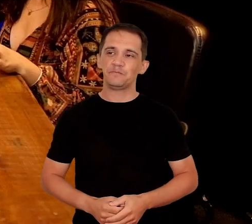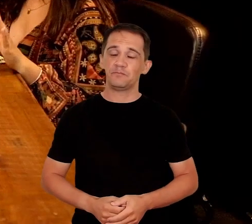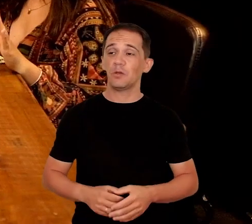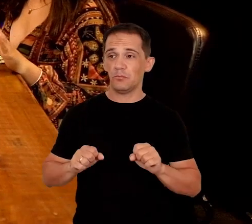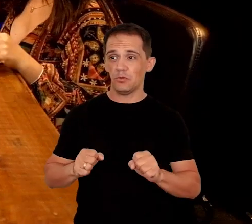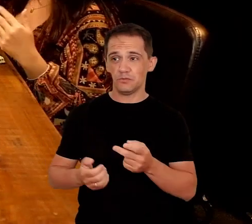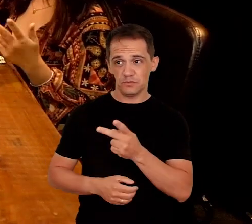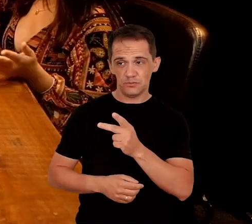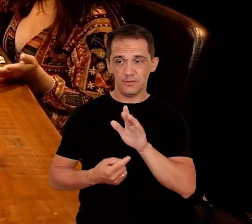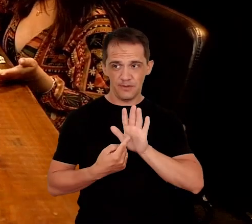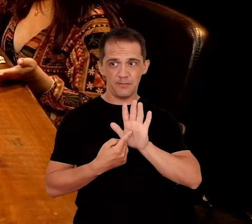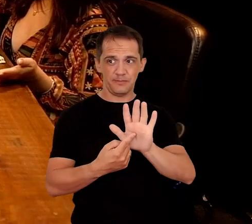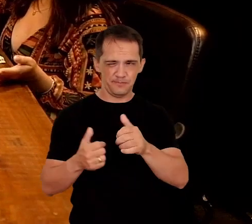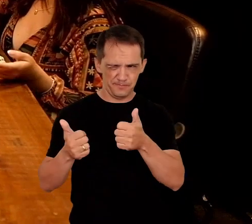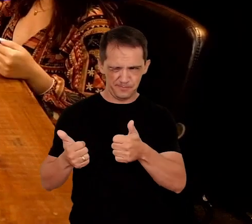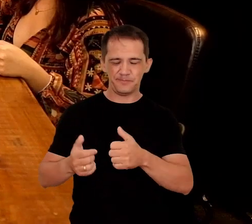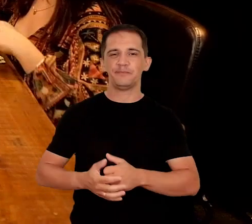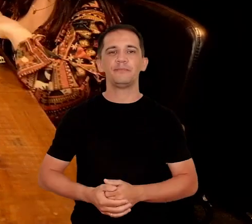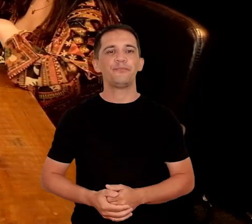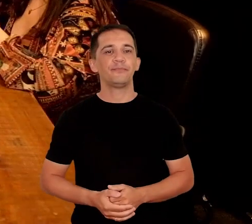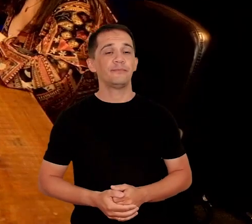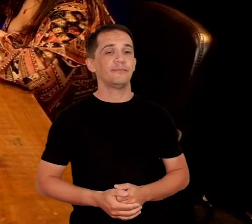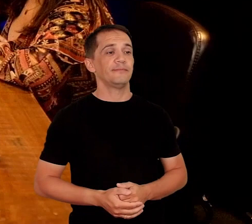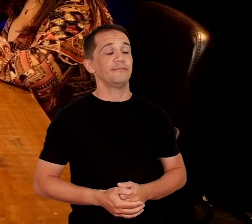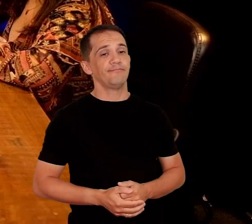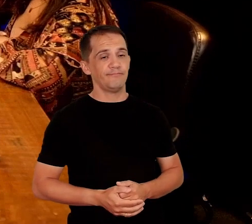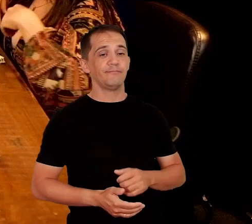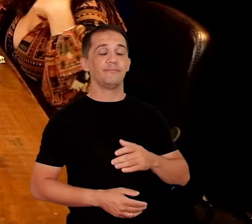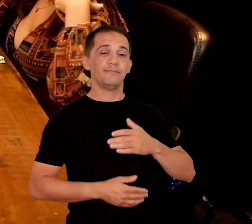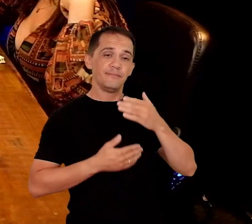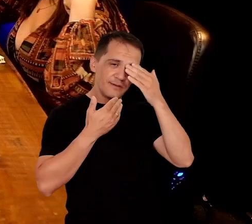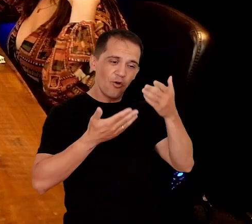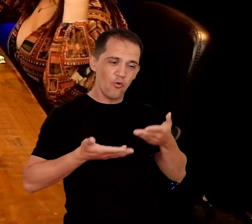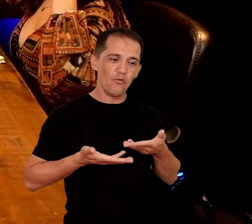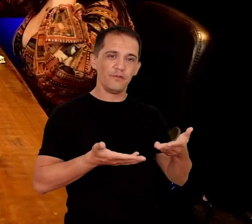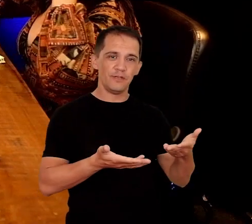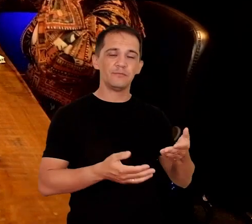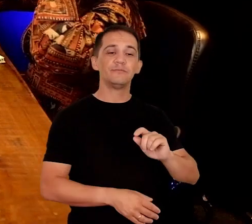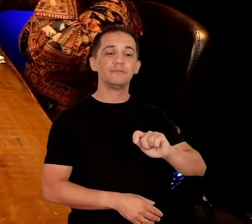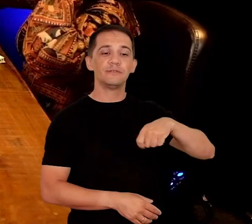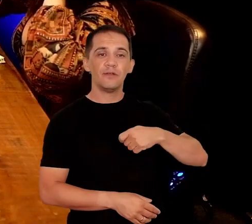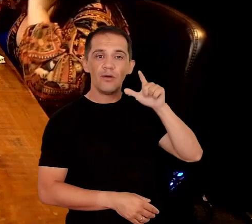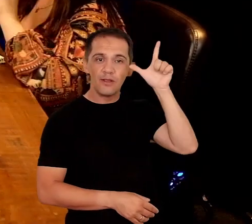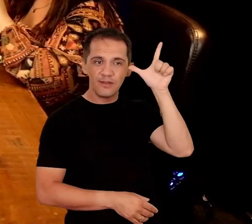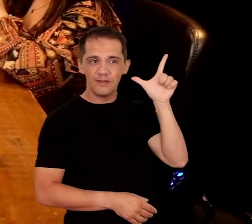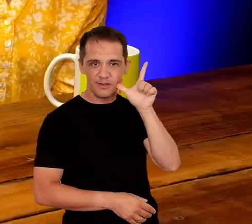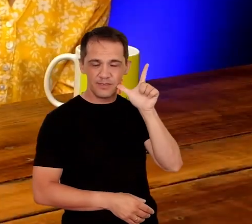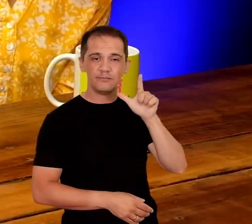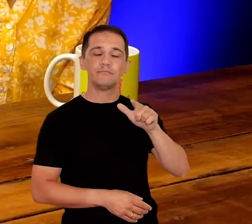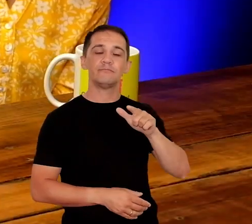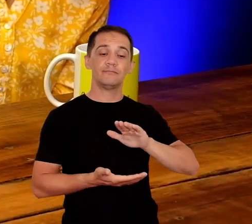tá? Vou pedir para vocês se apresentarem. Pode ser? Claro, claro. Então, muito obrigado pelo convite. Eu sou o